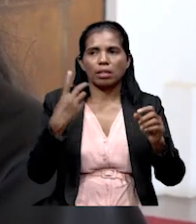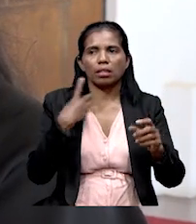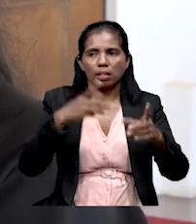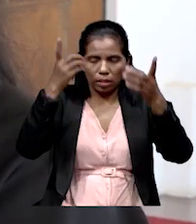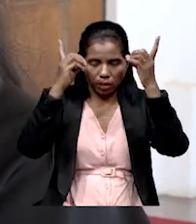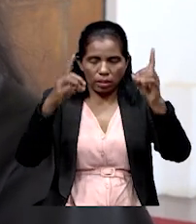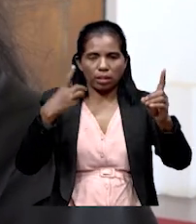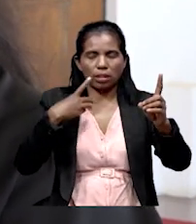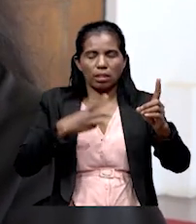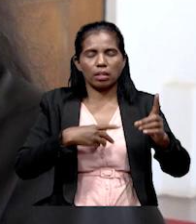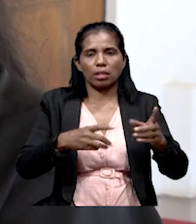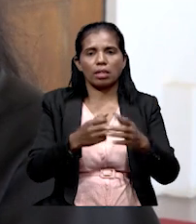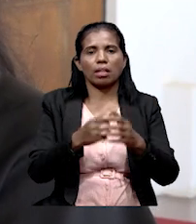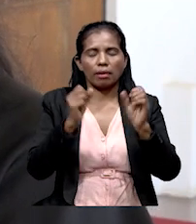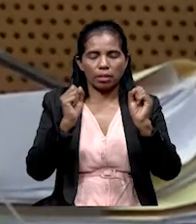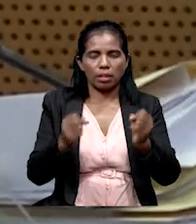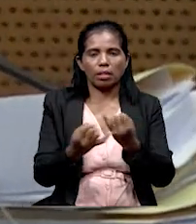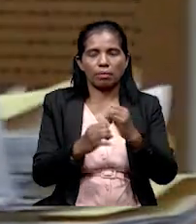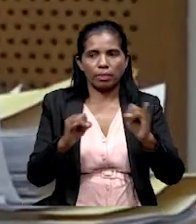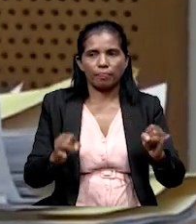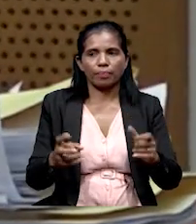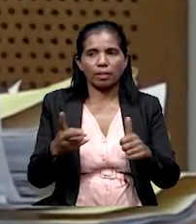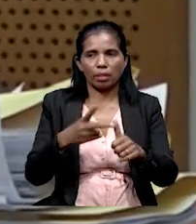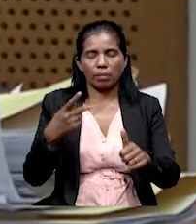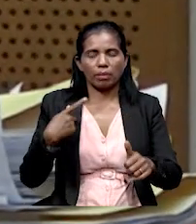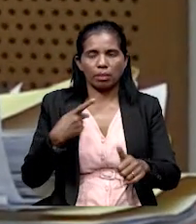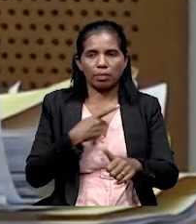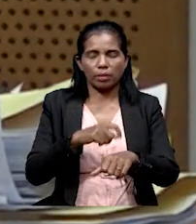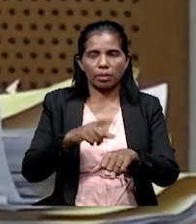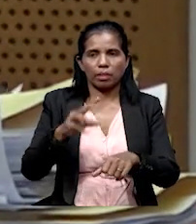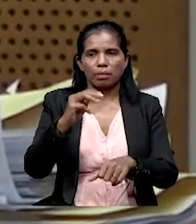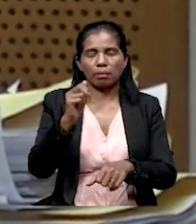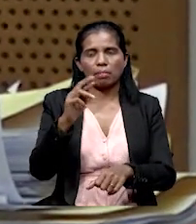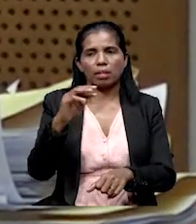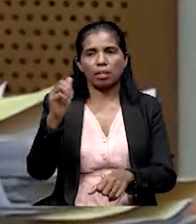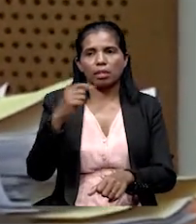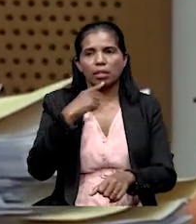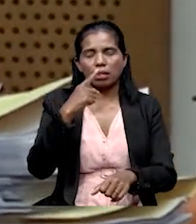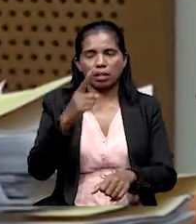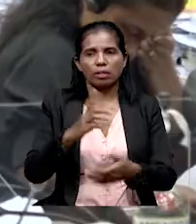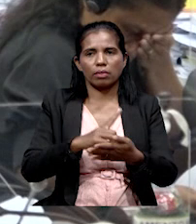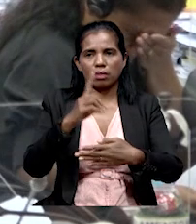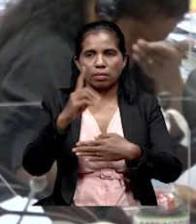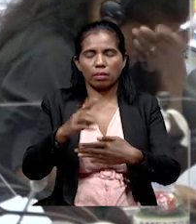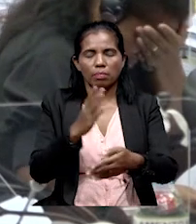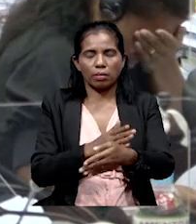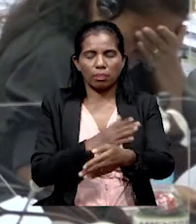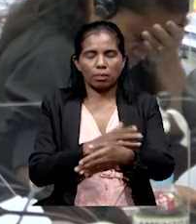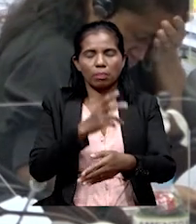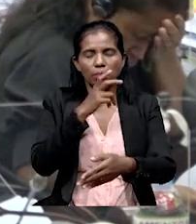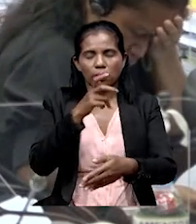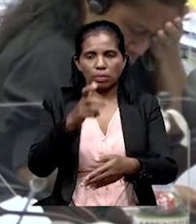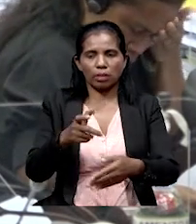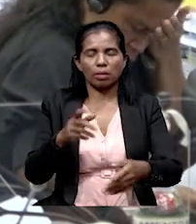kata kita ukuang enta. Vice-presidente do Parlamento Nacional, Maria Angelina Sarmento, afirma ato desenvolve no promove o língua português para a